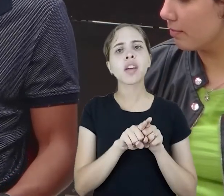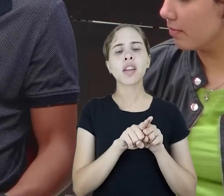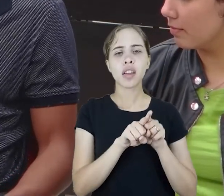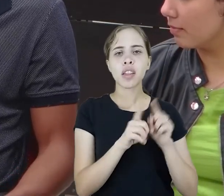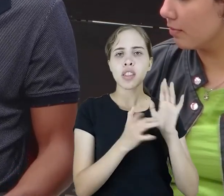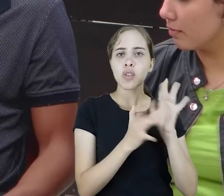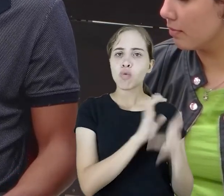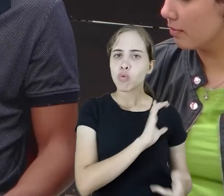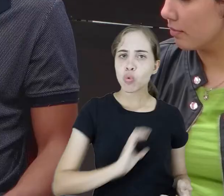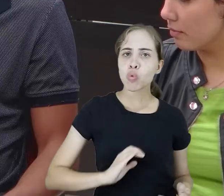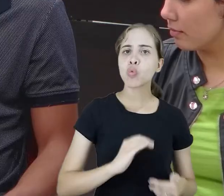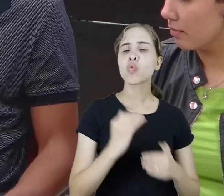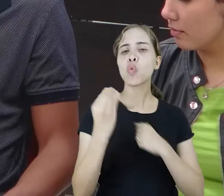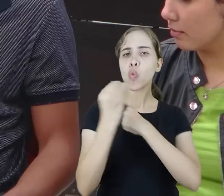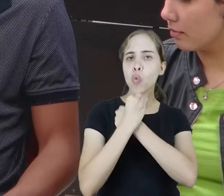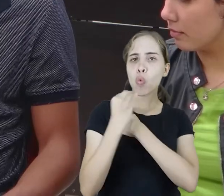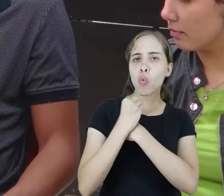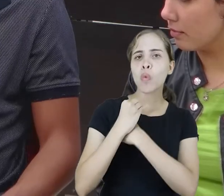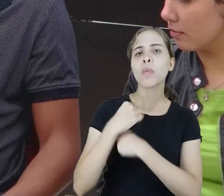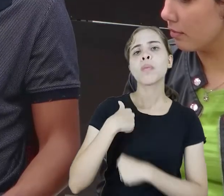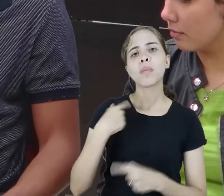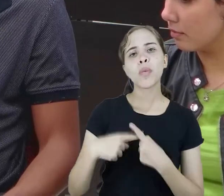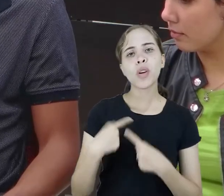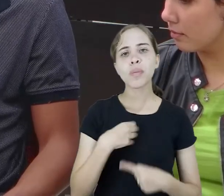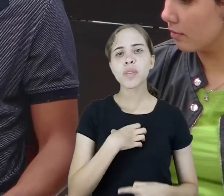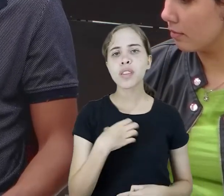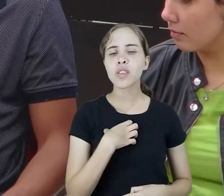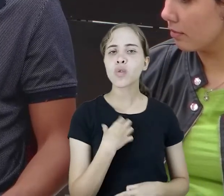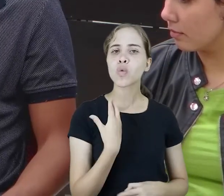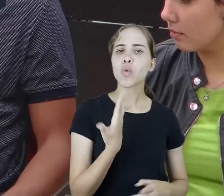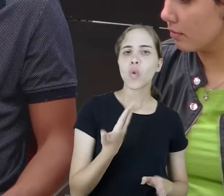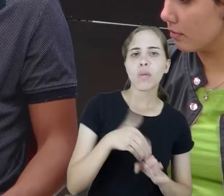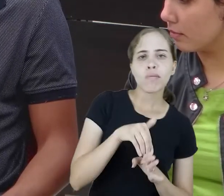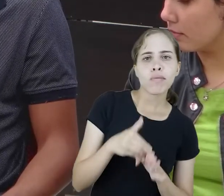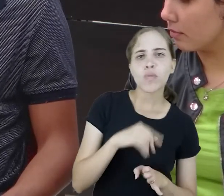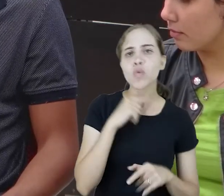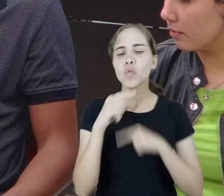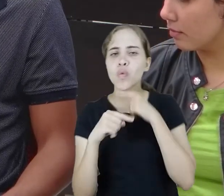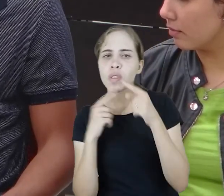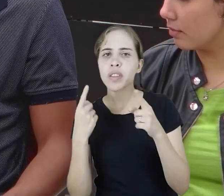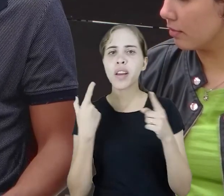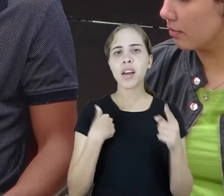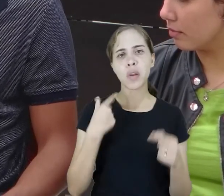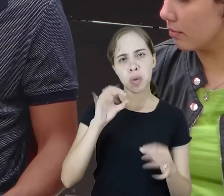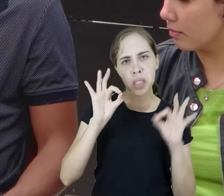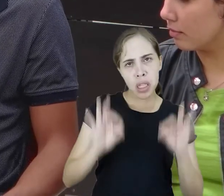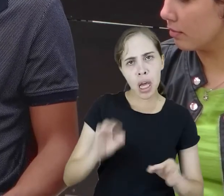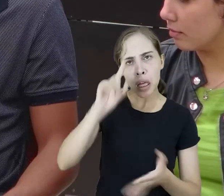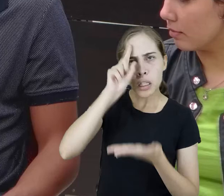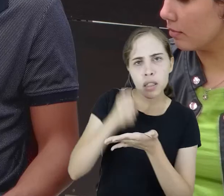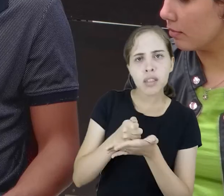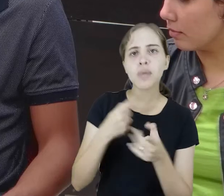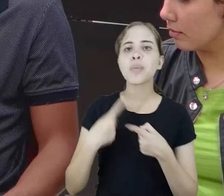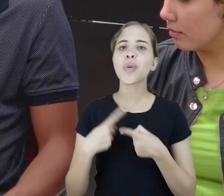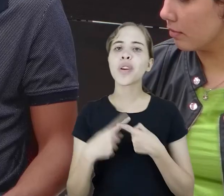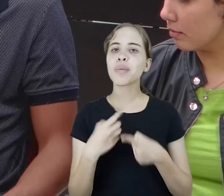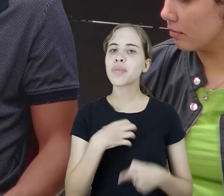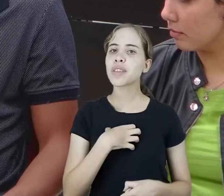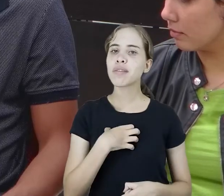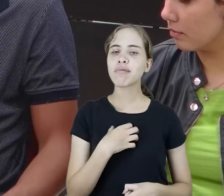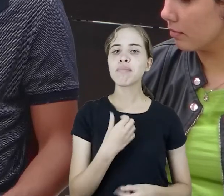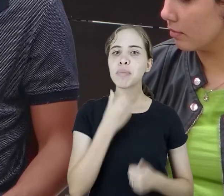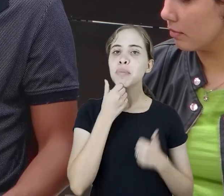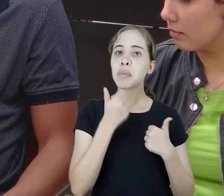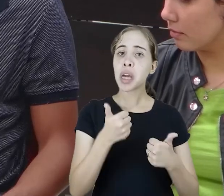mim porque Ele sabia de como eu estava me sentindo até meio em dúvida. Será que eu estou fazendo a decisão certa de estar fazendo isso? Porque eu me senti bem, eu tive